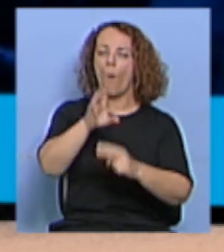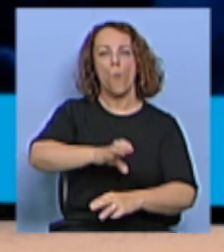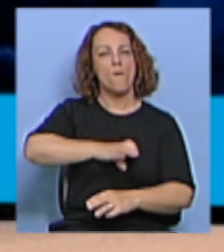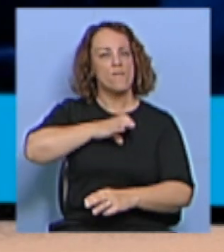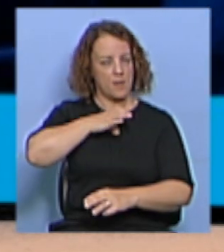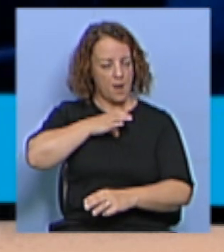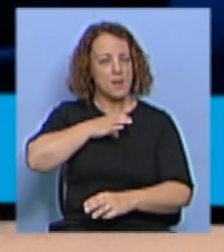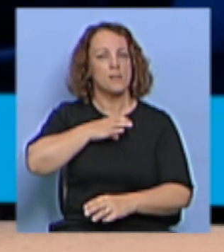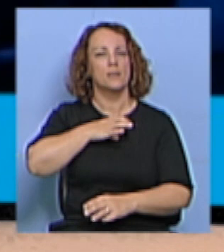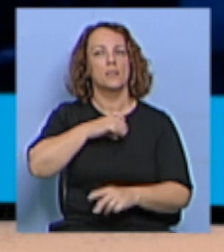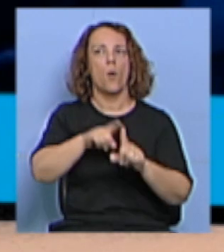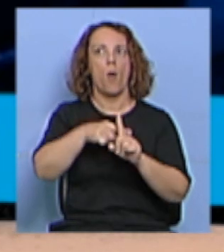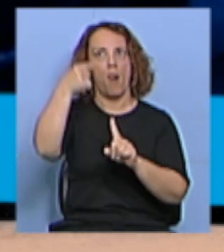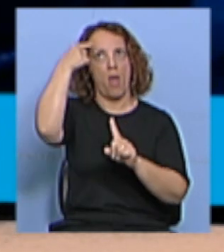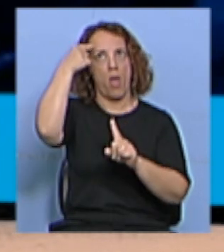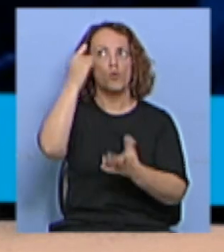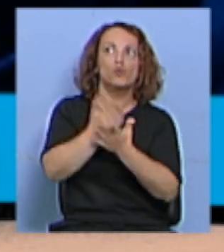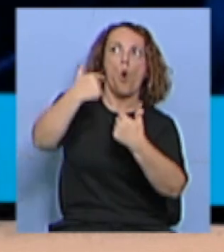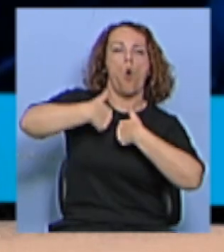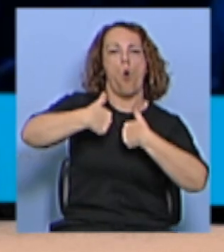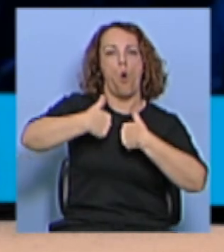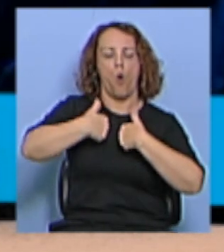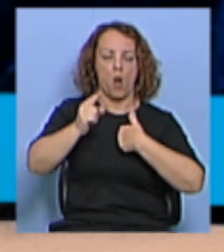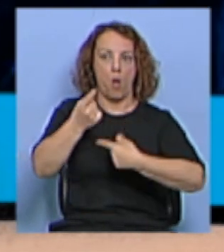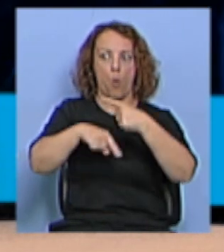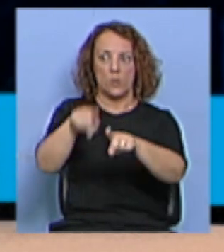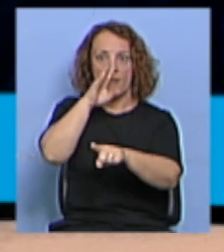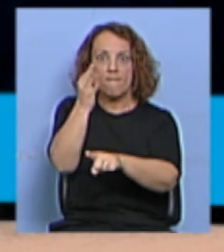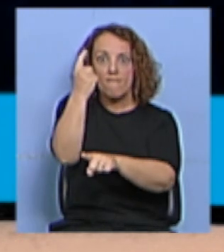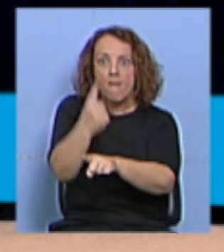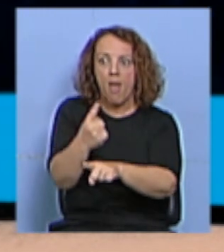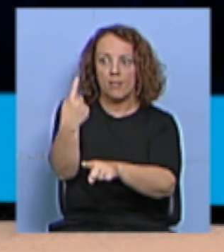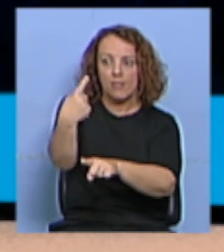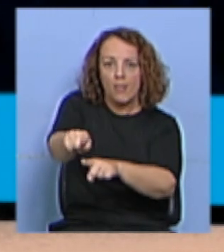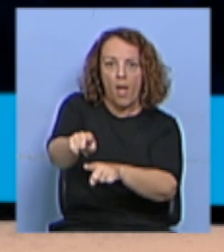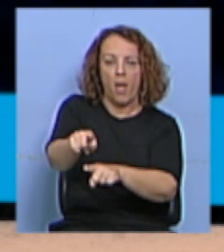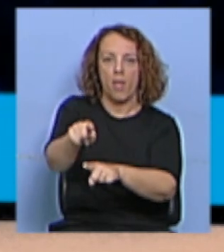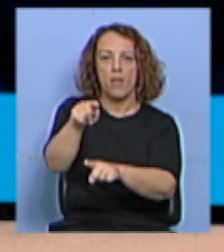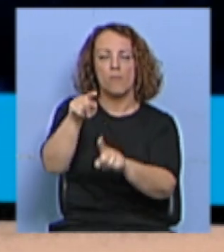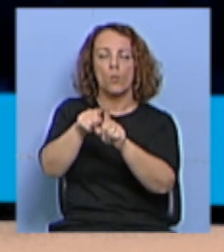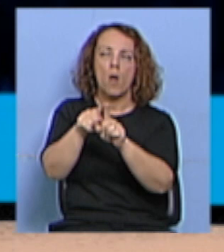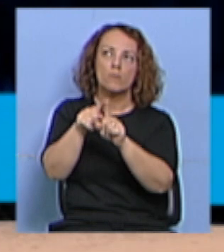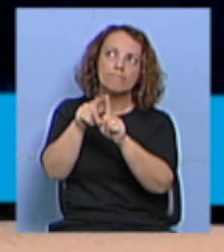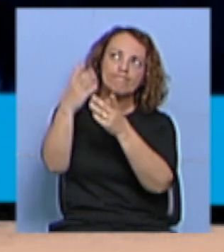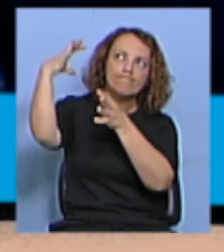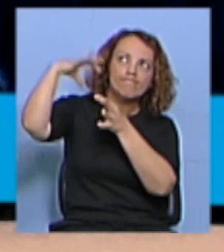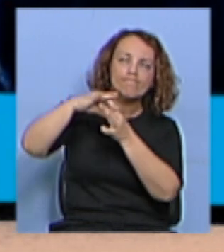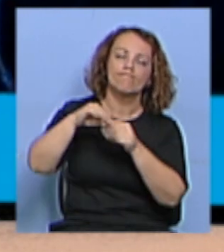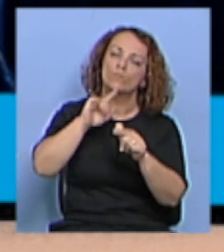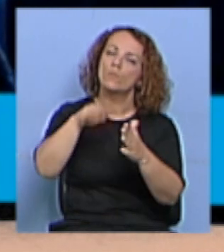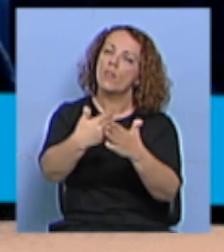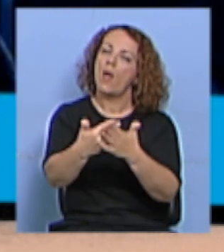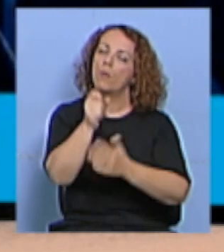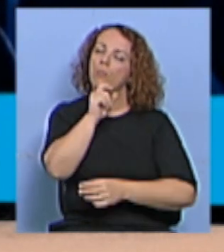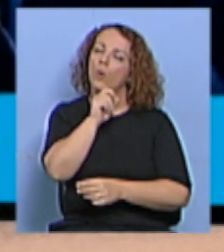que muito não depende de nós, e para quem tem fé, com um olhar naturalmente alicerçado na fé, pode ser muito importante.